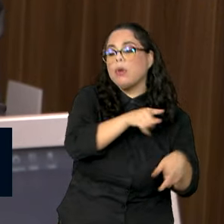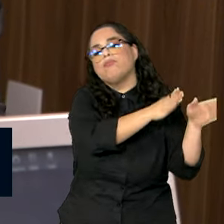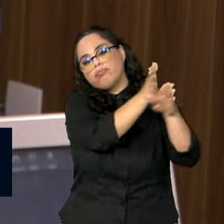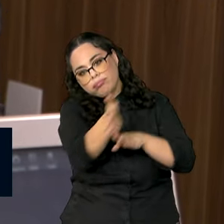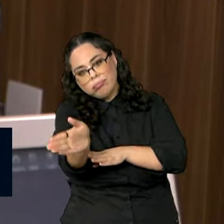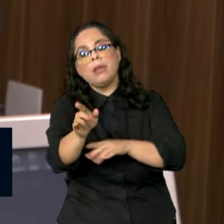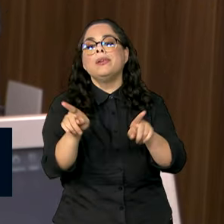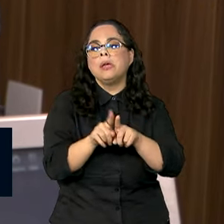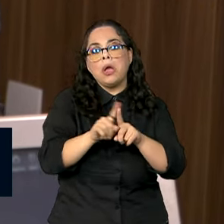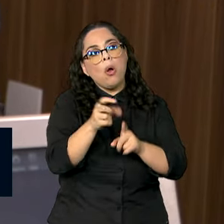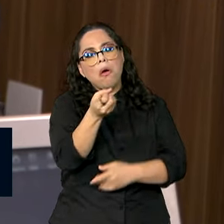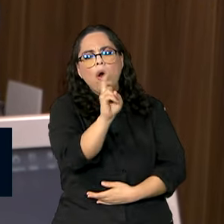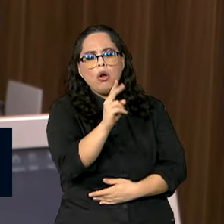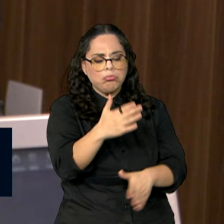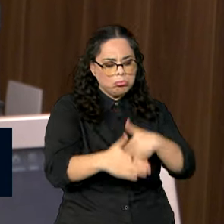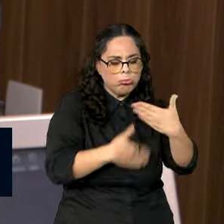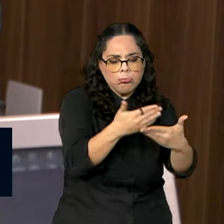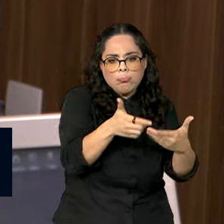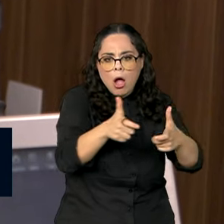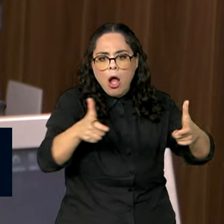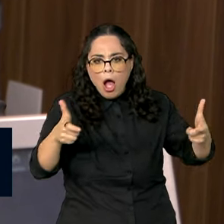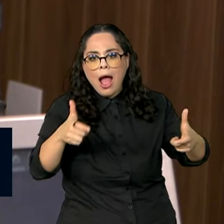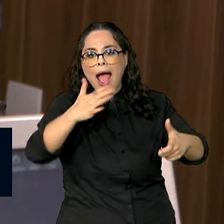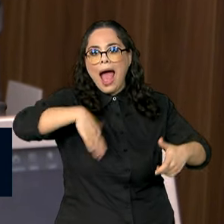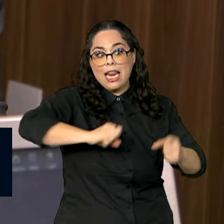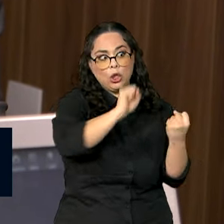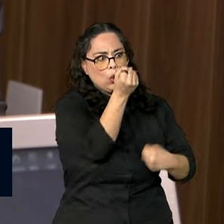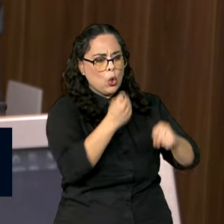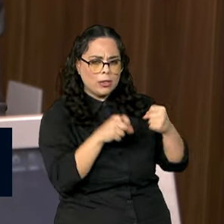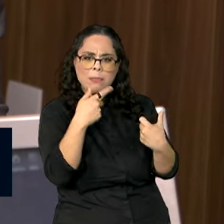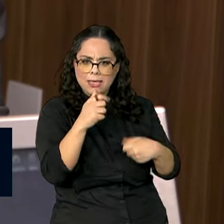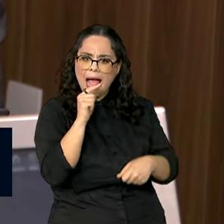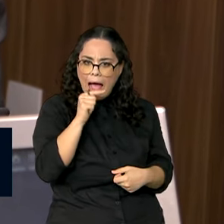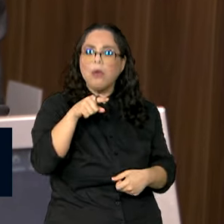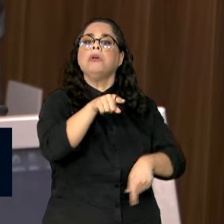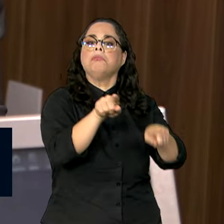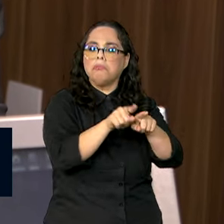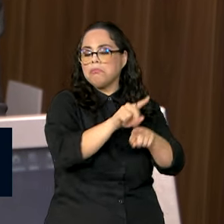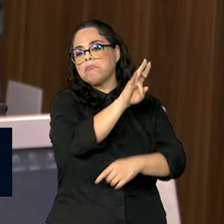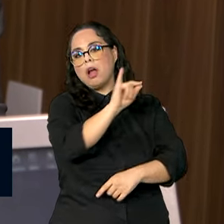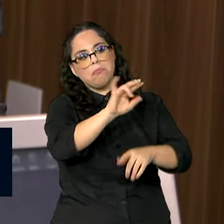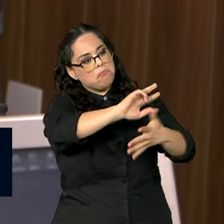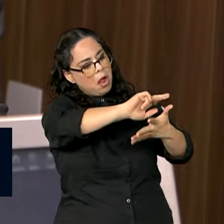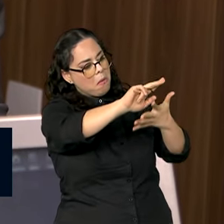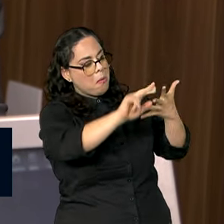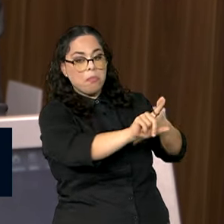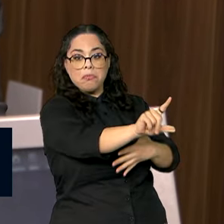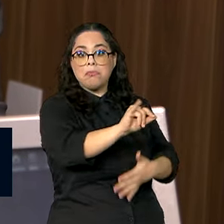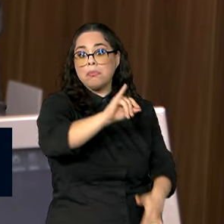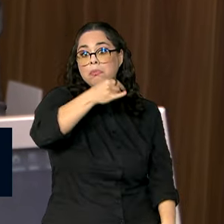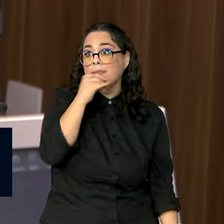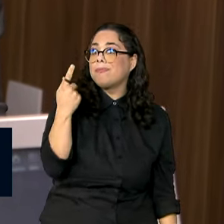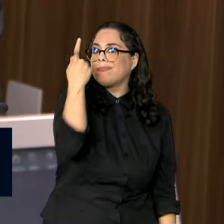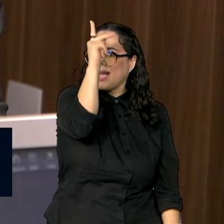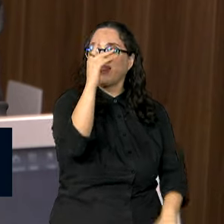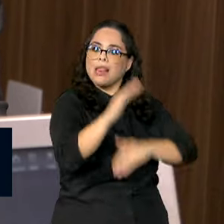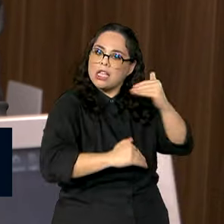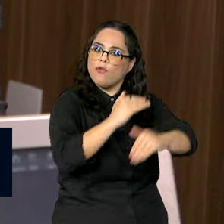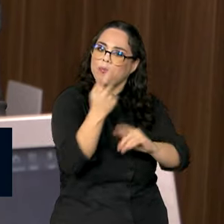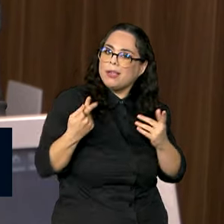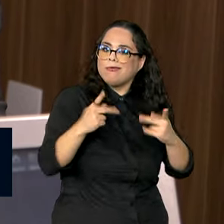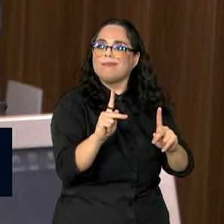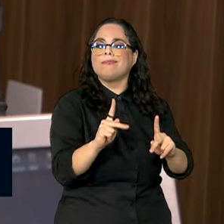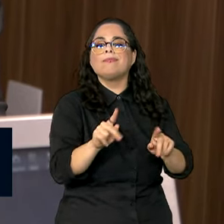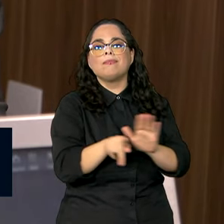o desenvolvimento e expansão do parque industrial, enfim. Aí vai ser uma oportunidade de desenvolvimento também